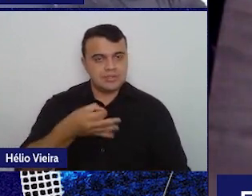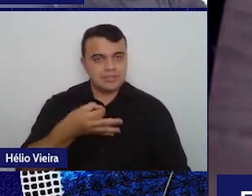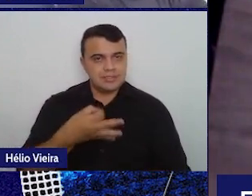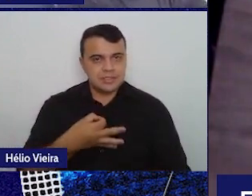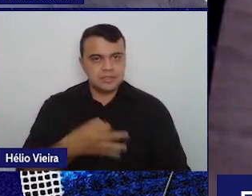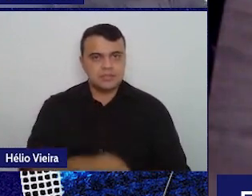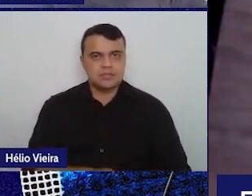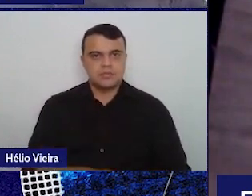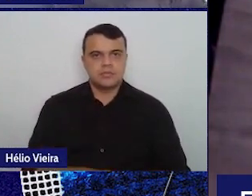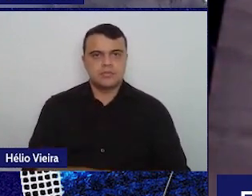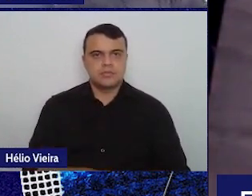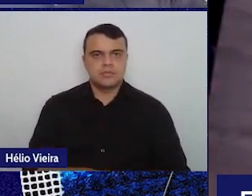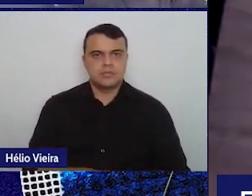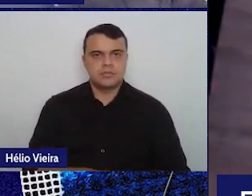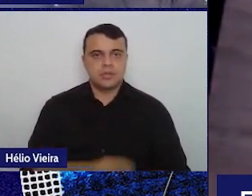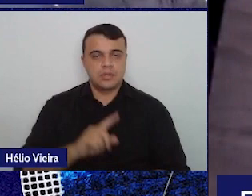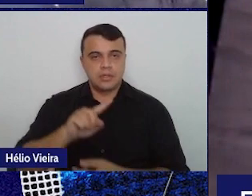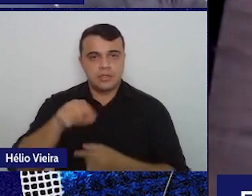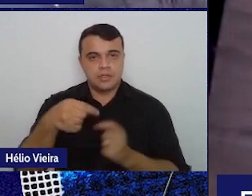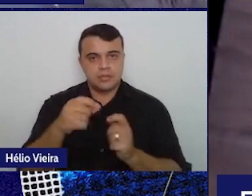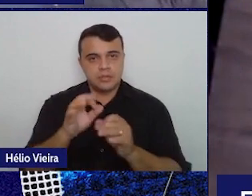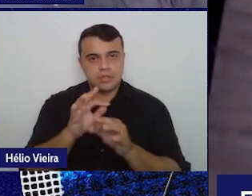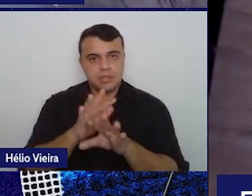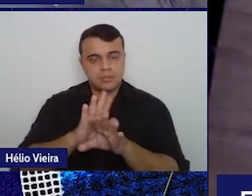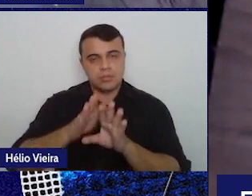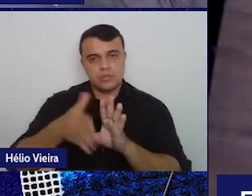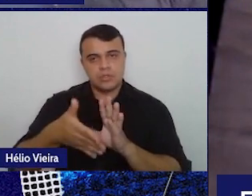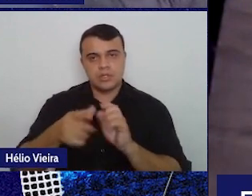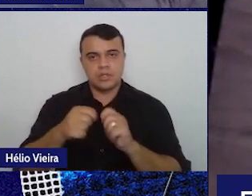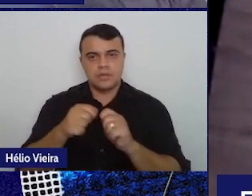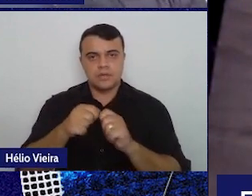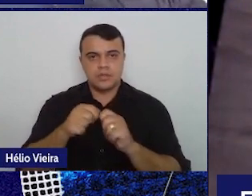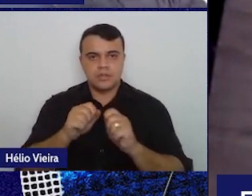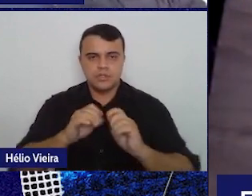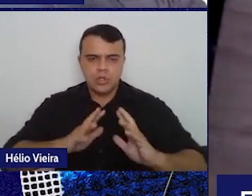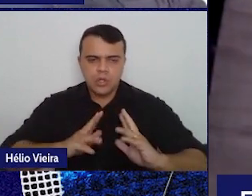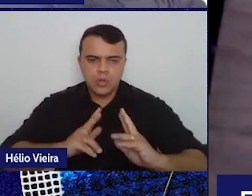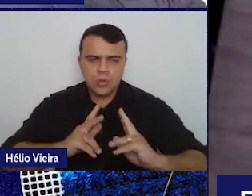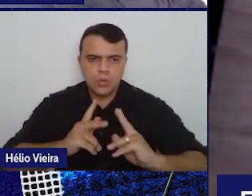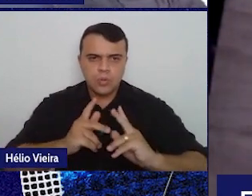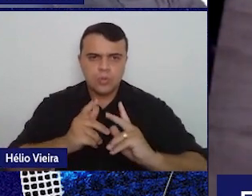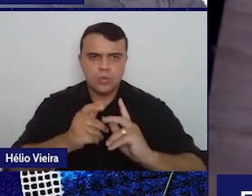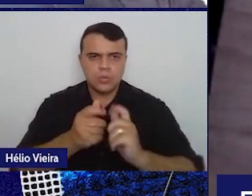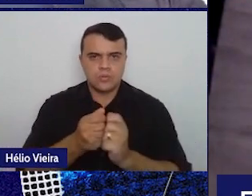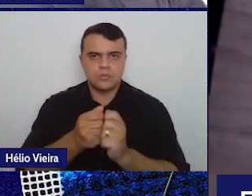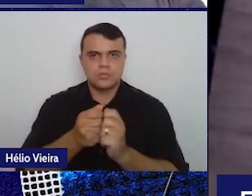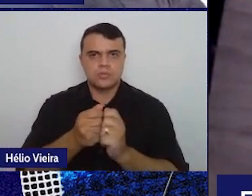é, depois que você tiver feito todos esses